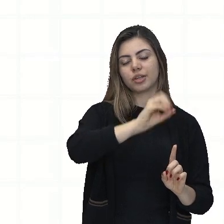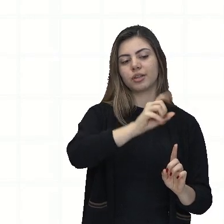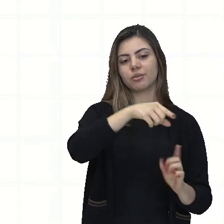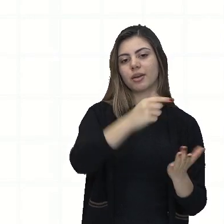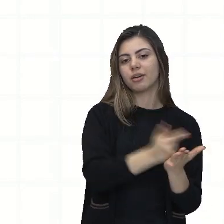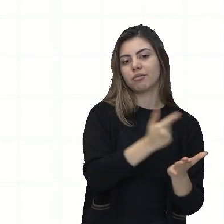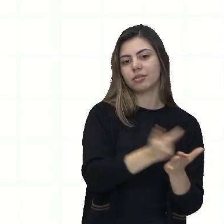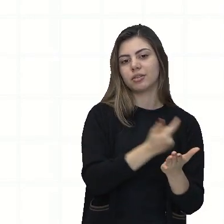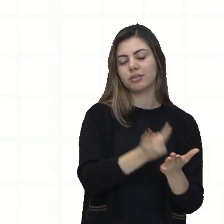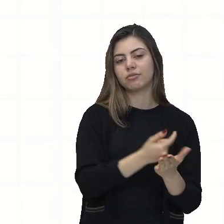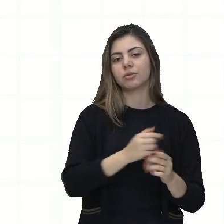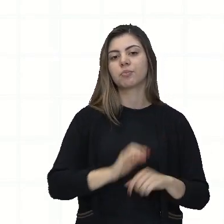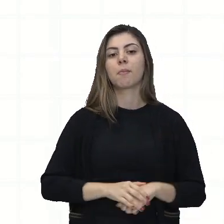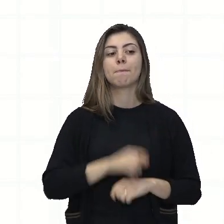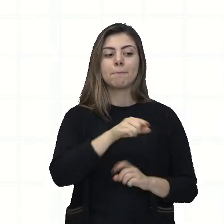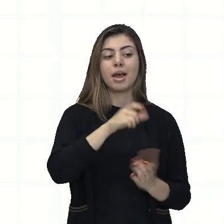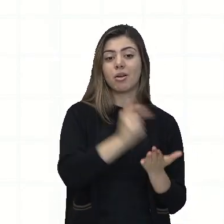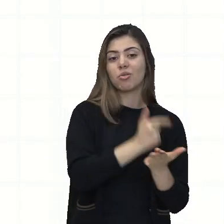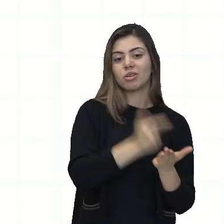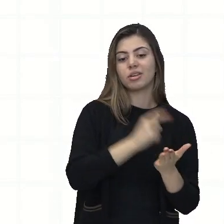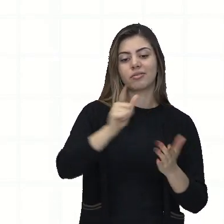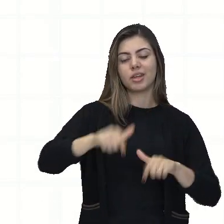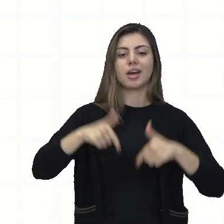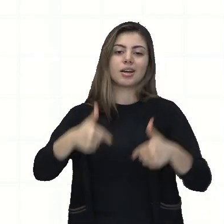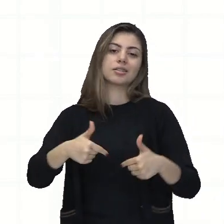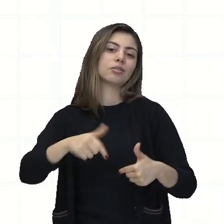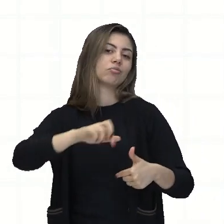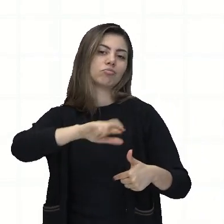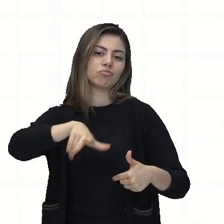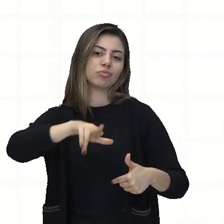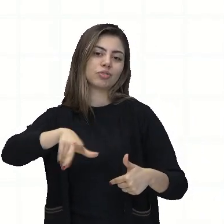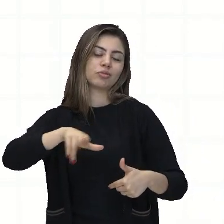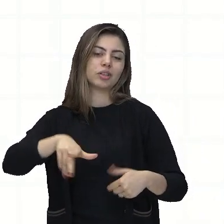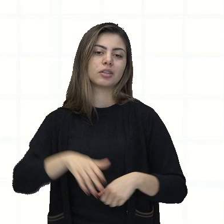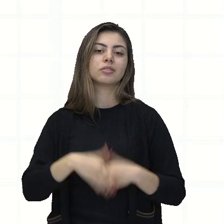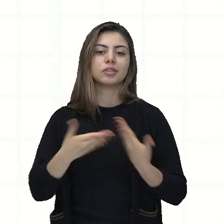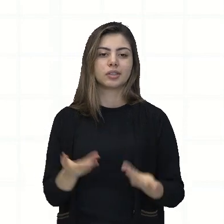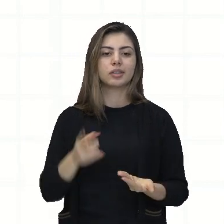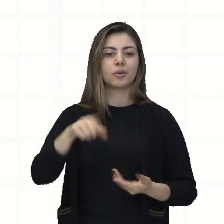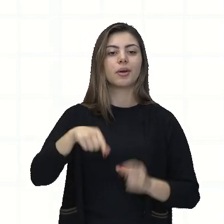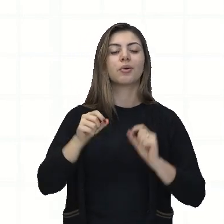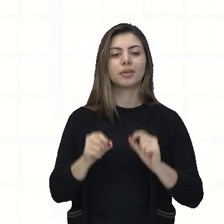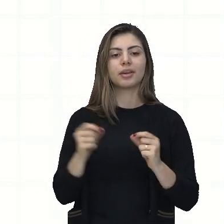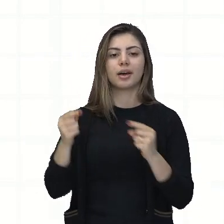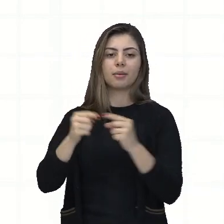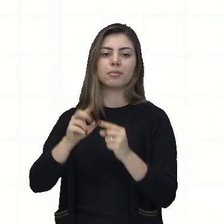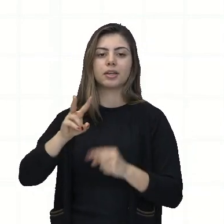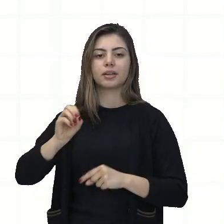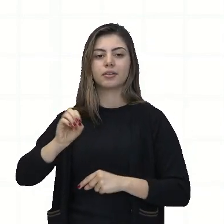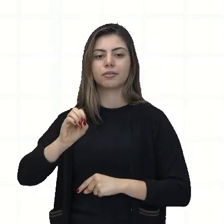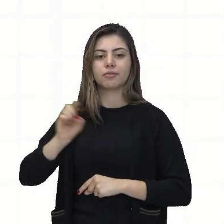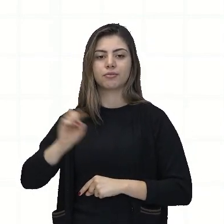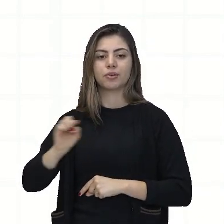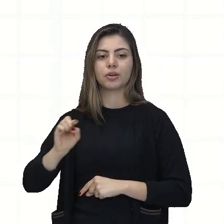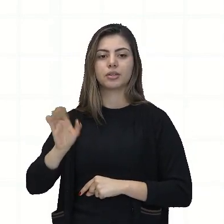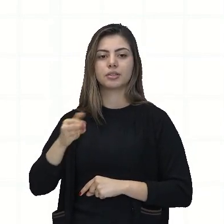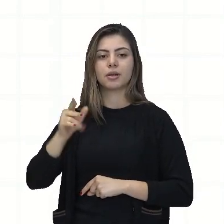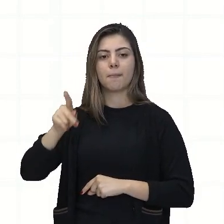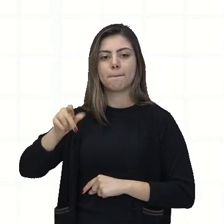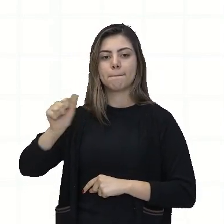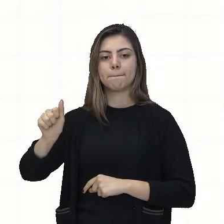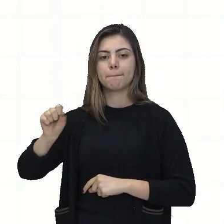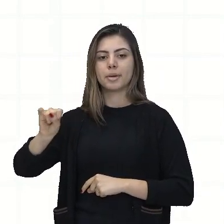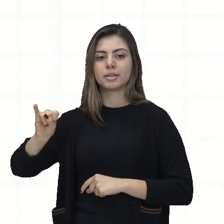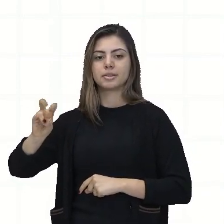ele não é quem executa a ação de escrever. Então eu tenho uma voz passiva. E a gente